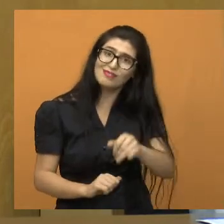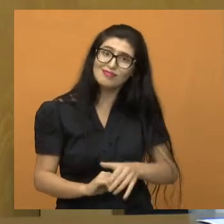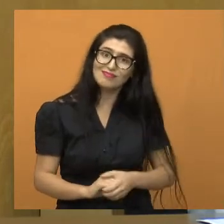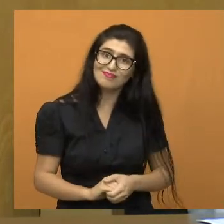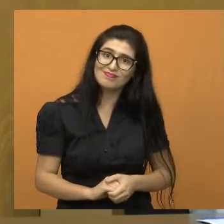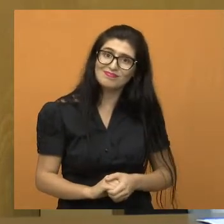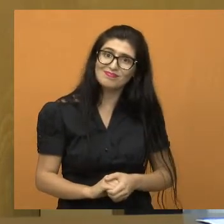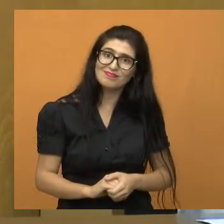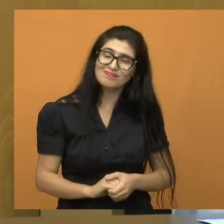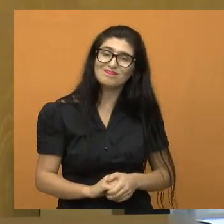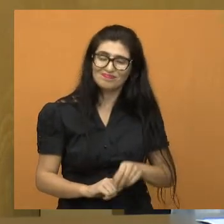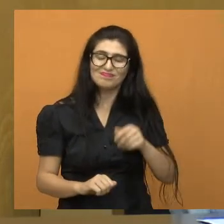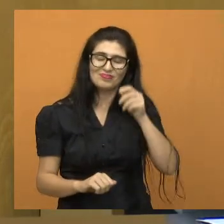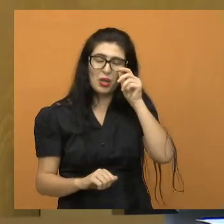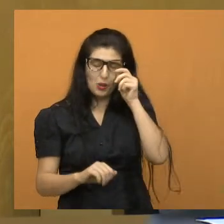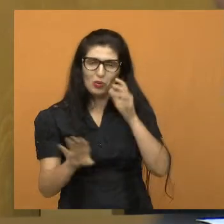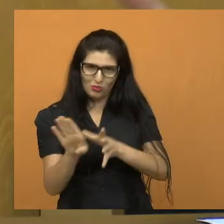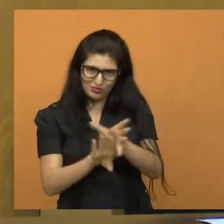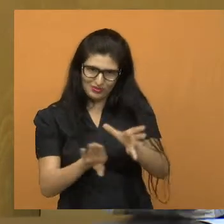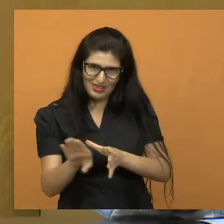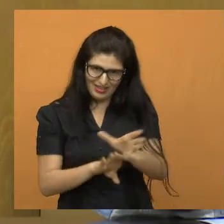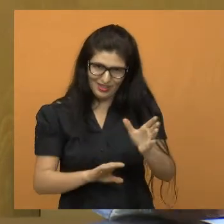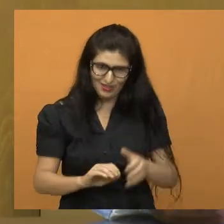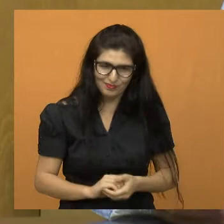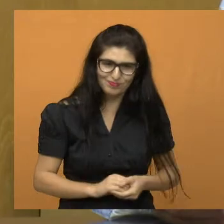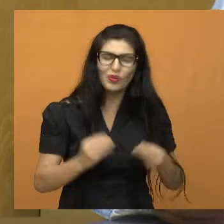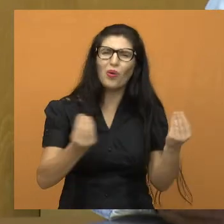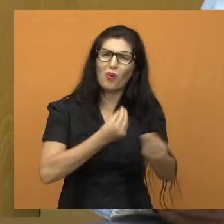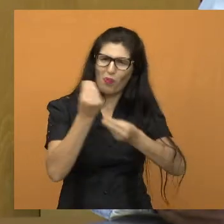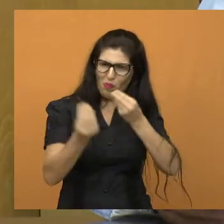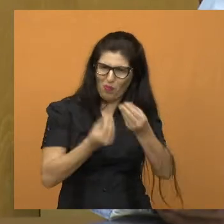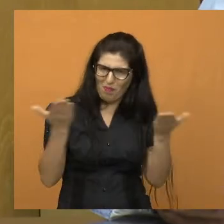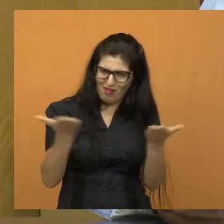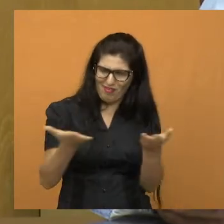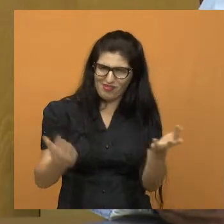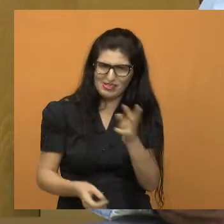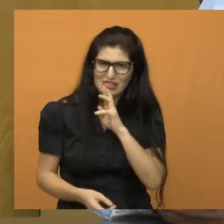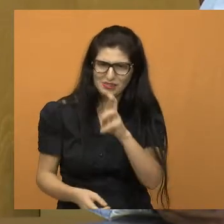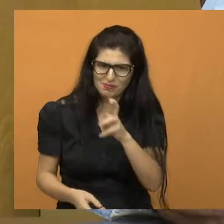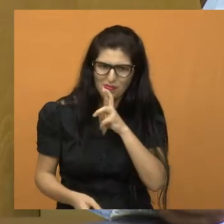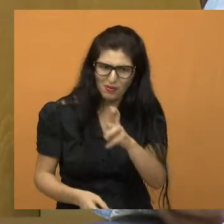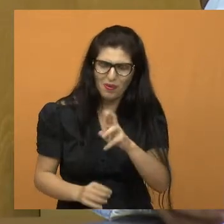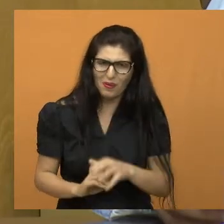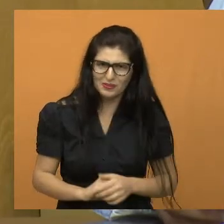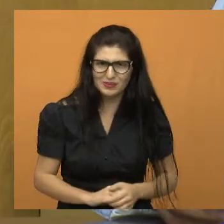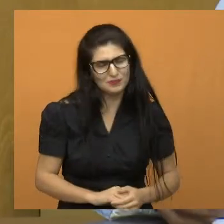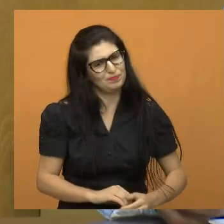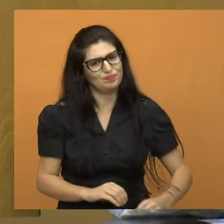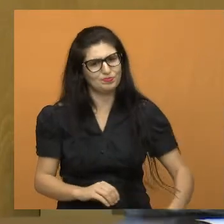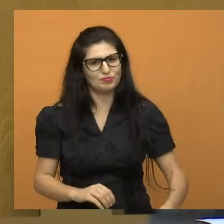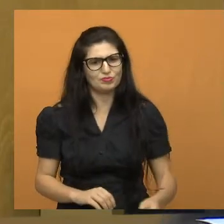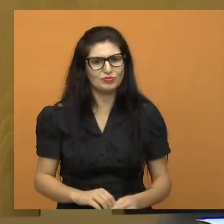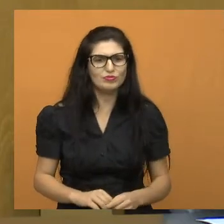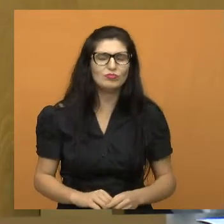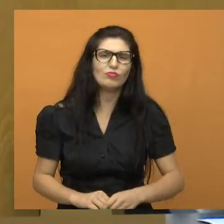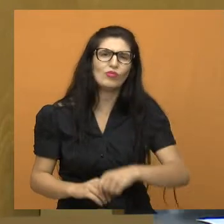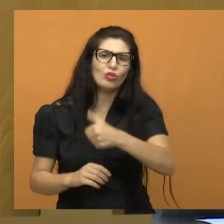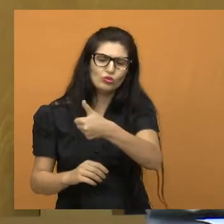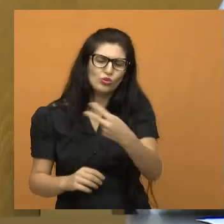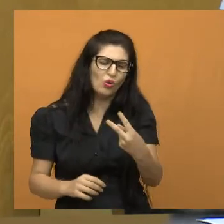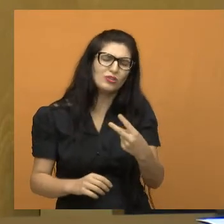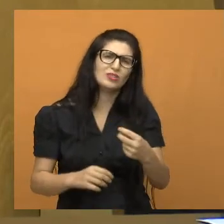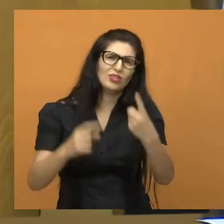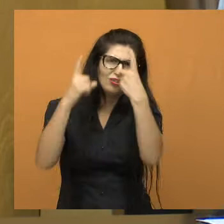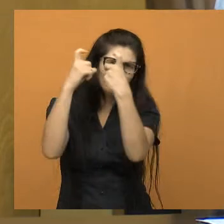nossa questão. Como que fica a nossa resposta a pelo menos 12 tipos de violência que